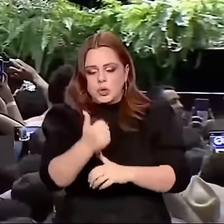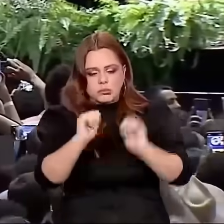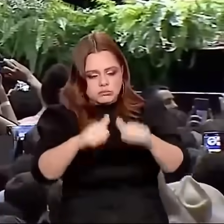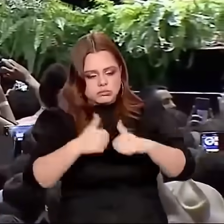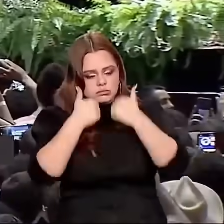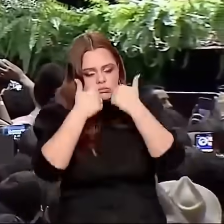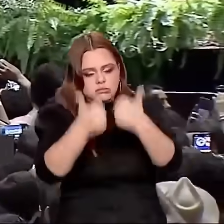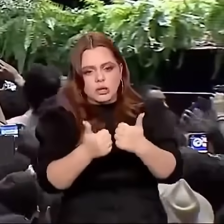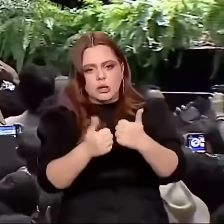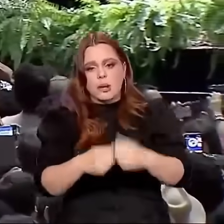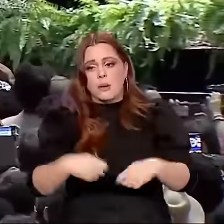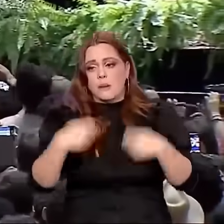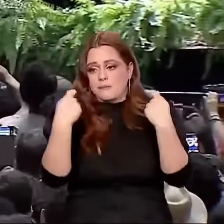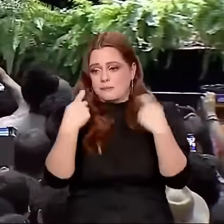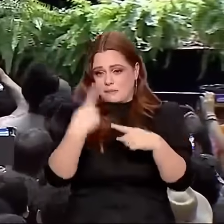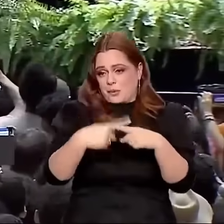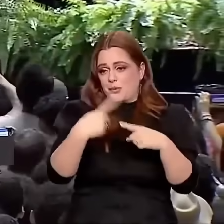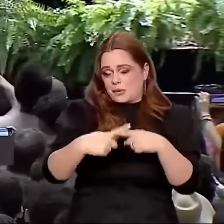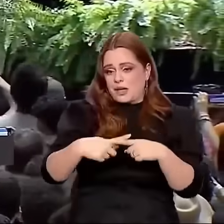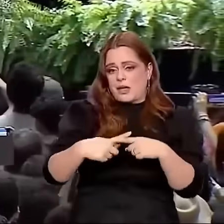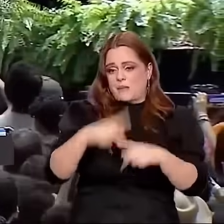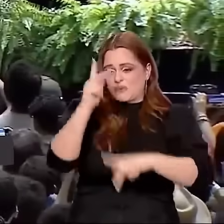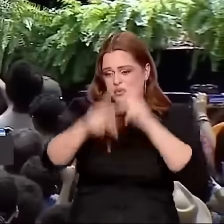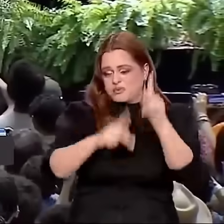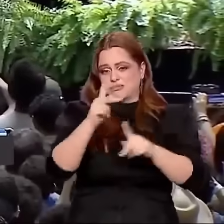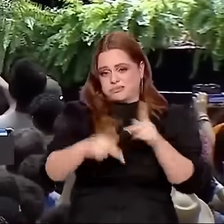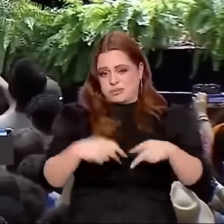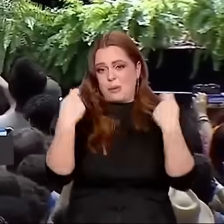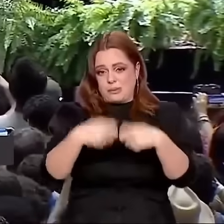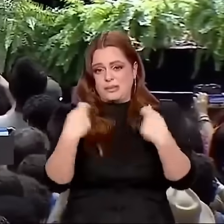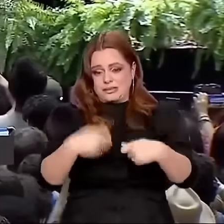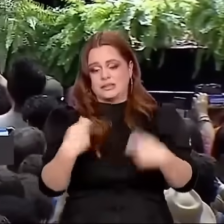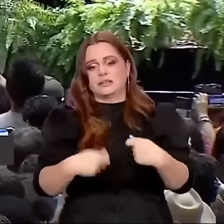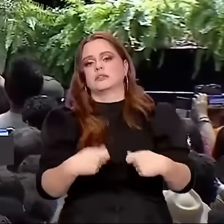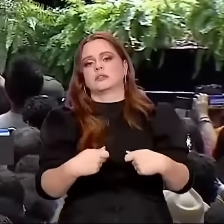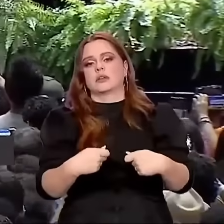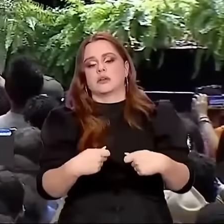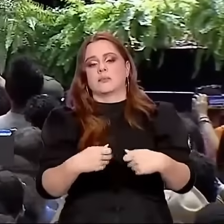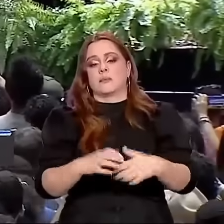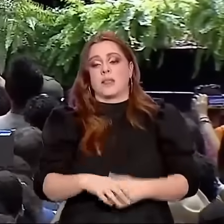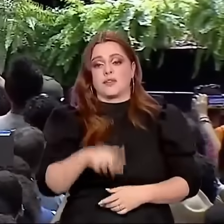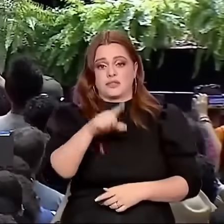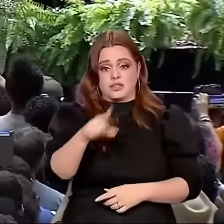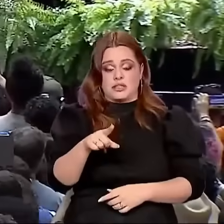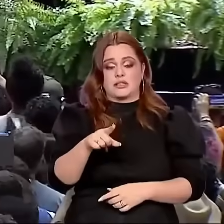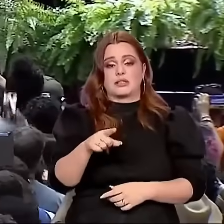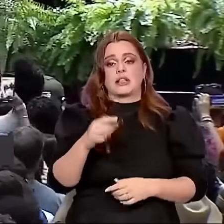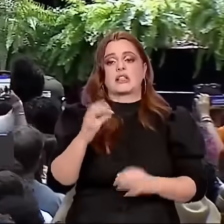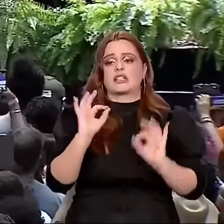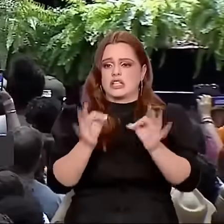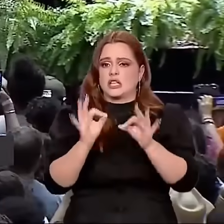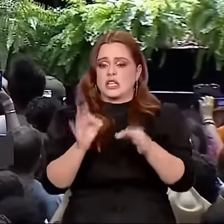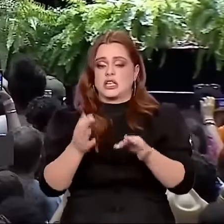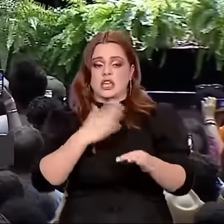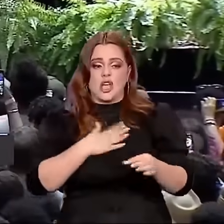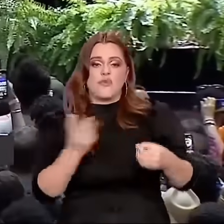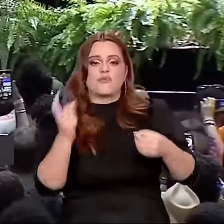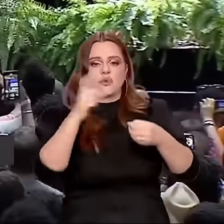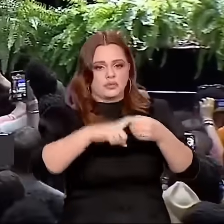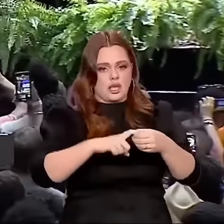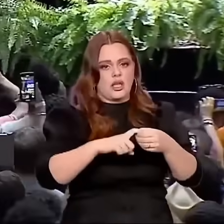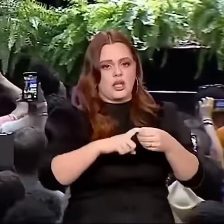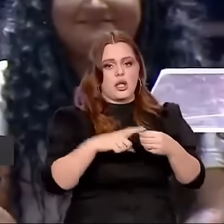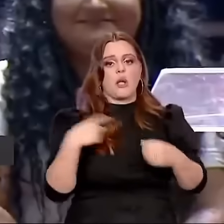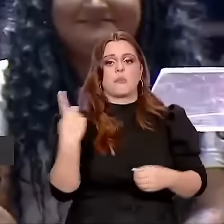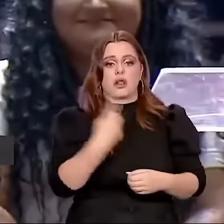recuperar aquilo que o povo tem direito. E vocês podem ficar certos, eu votei para a gente fazer mais,